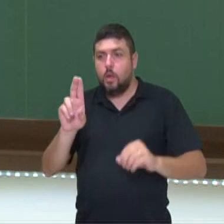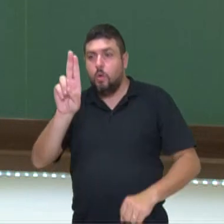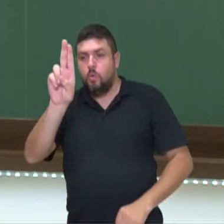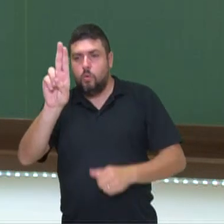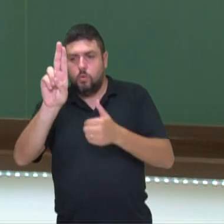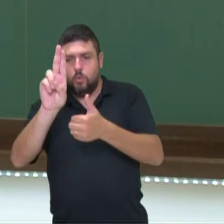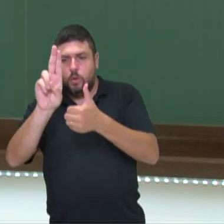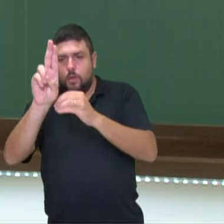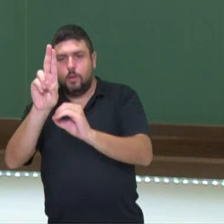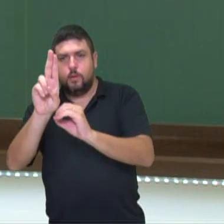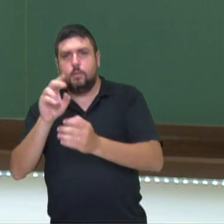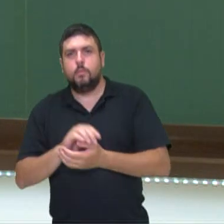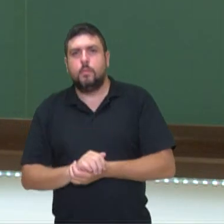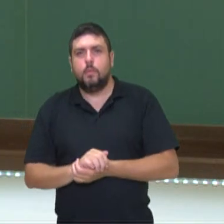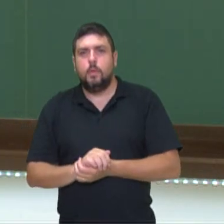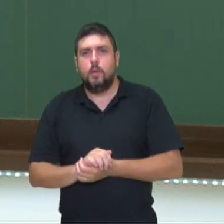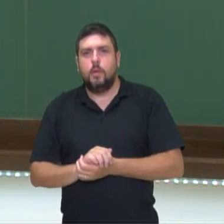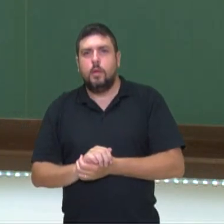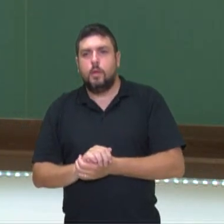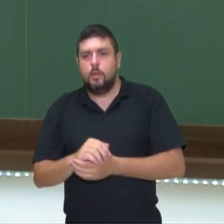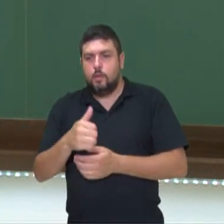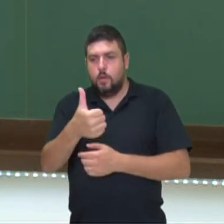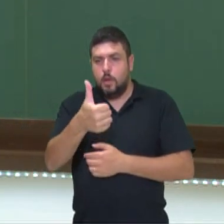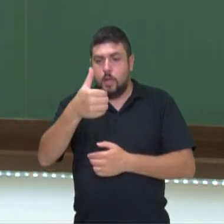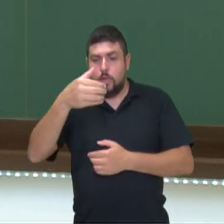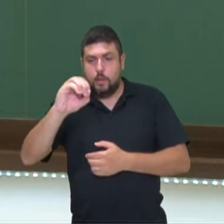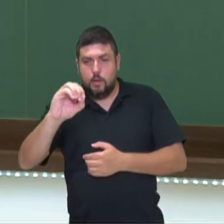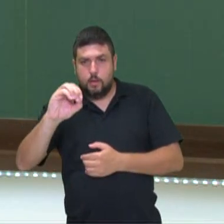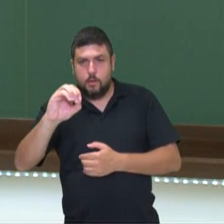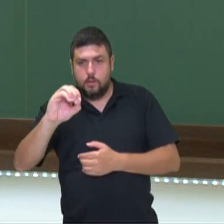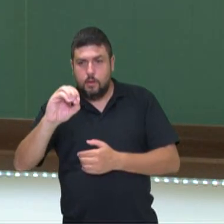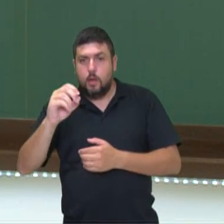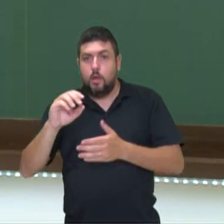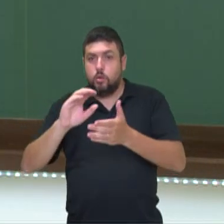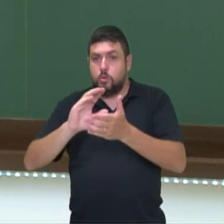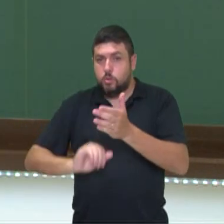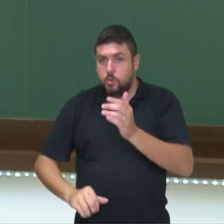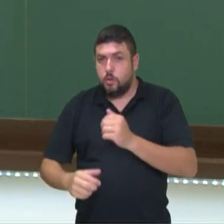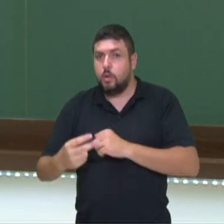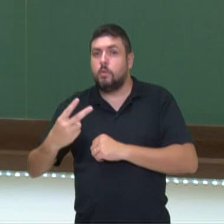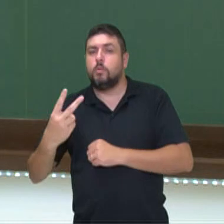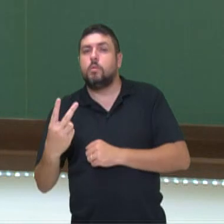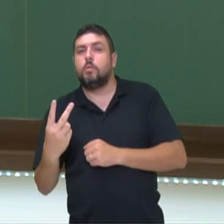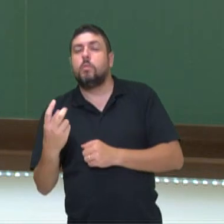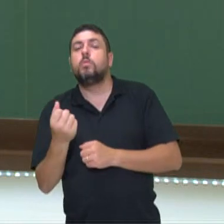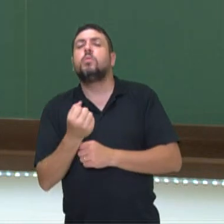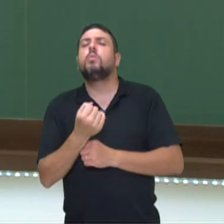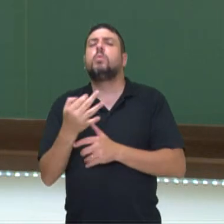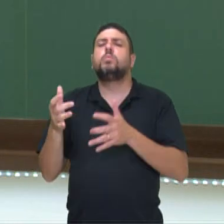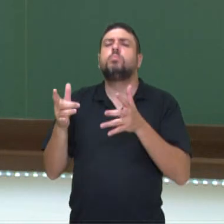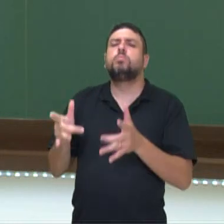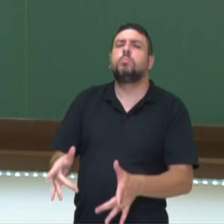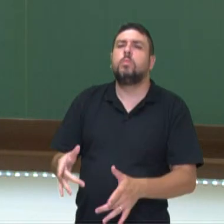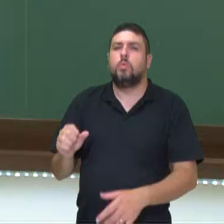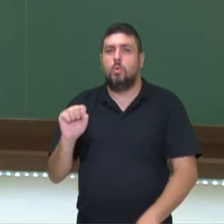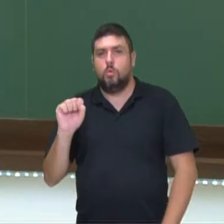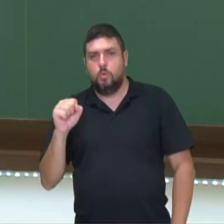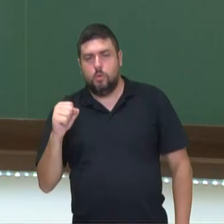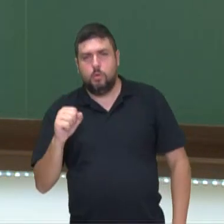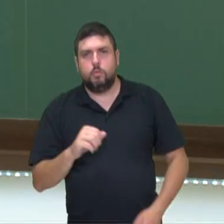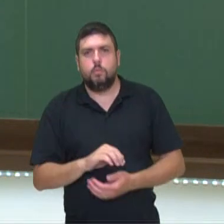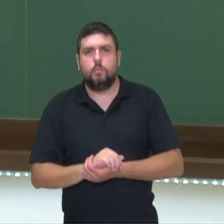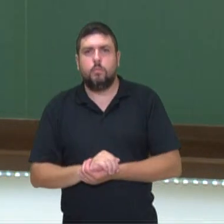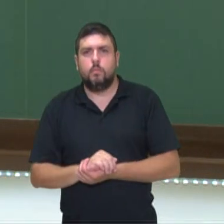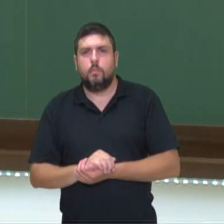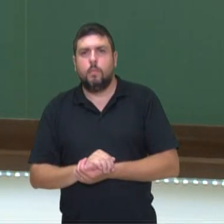unidades. Agora, eu consigo fazer, tirar 2 de 10. Se eu tenho 10, vou tirar 2, eu fico com 8. Mas aí aqui não